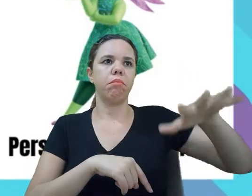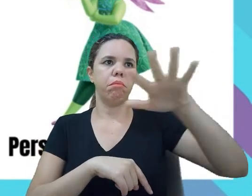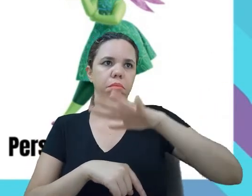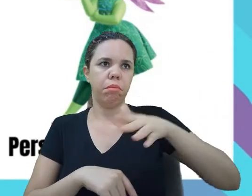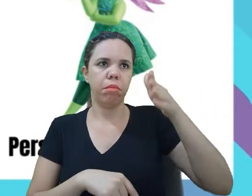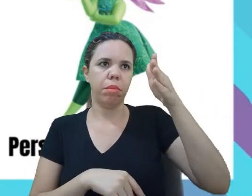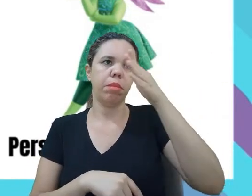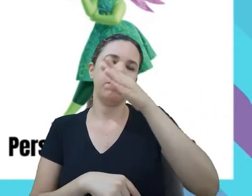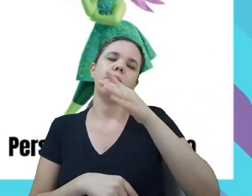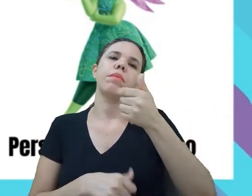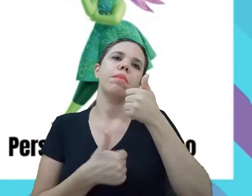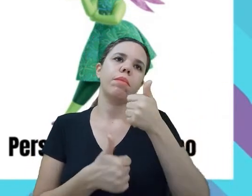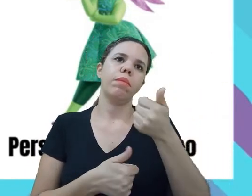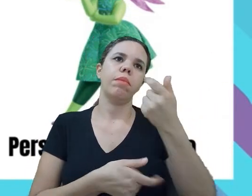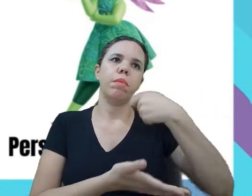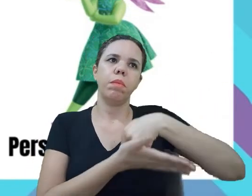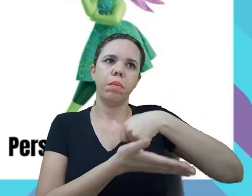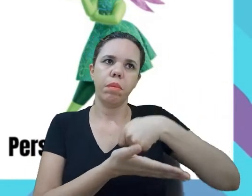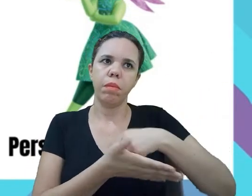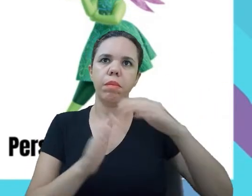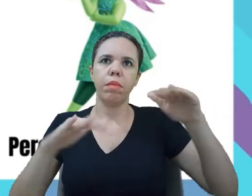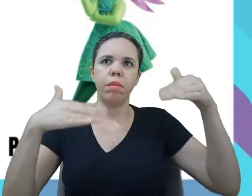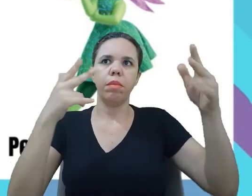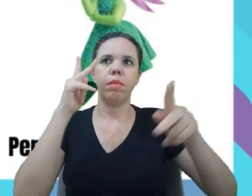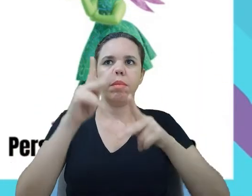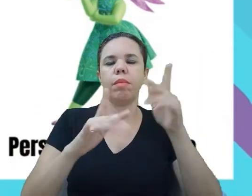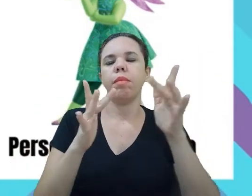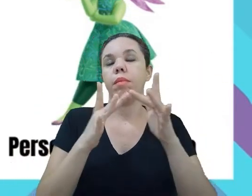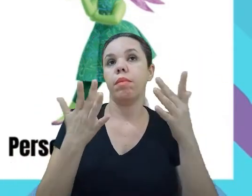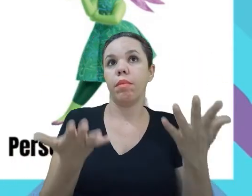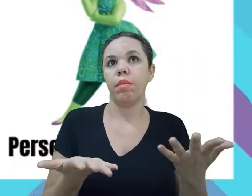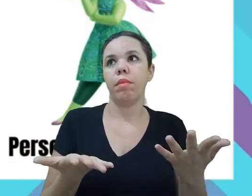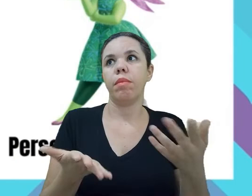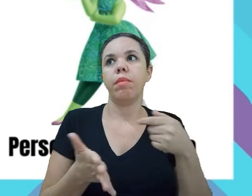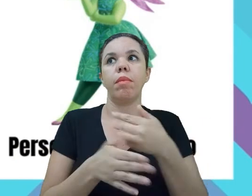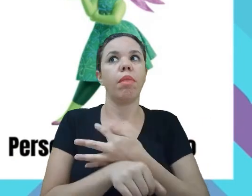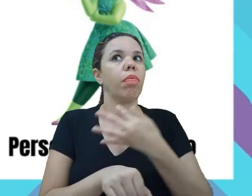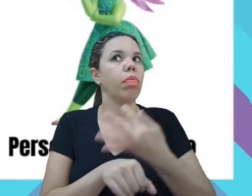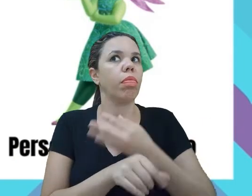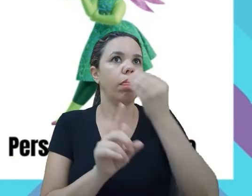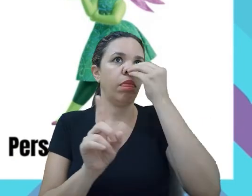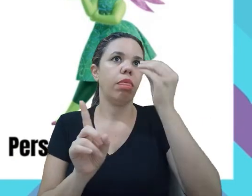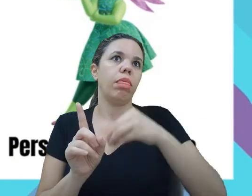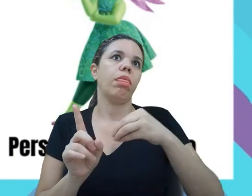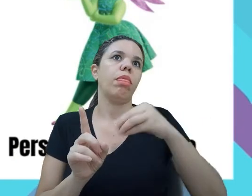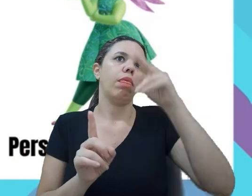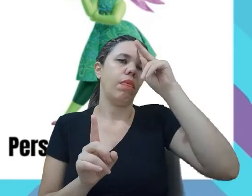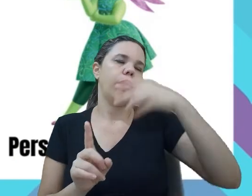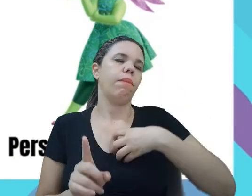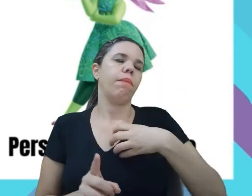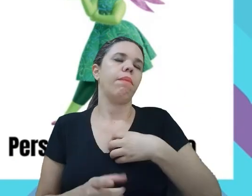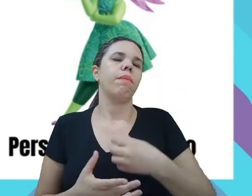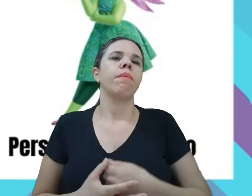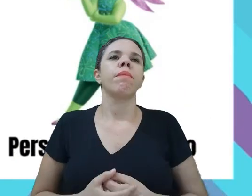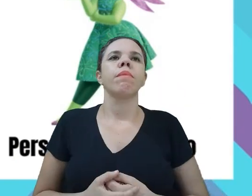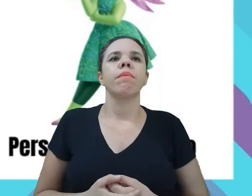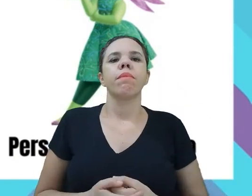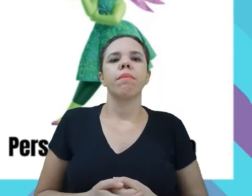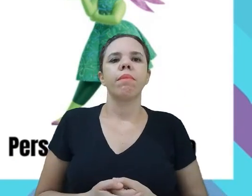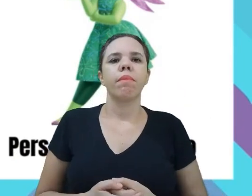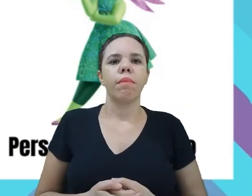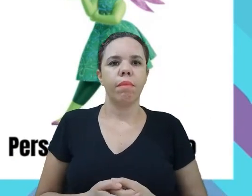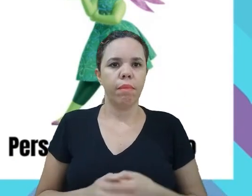ele ter essa necessidade de controle, ele muitas vezes se protege dessa traição, evitando expressar os